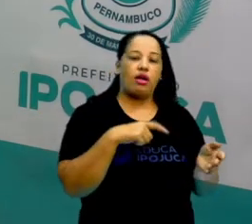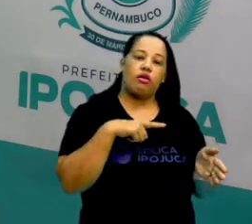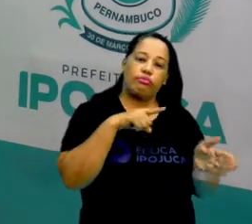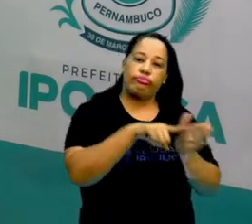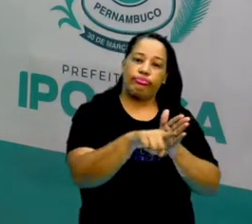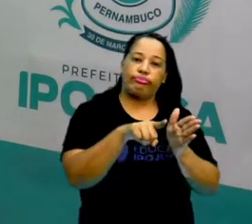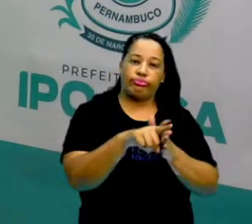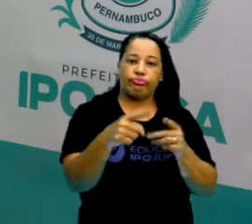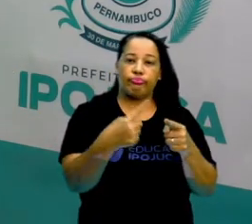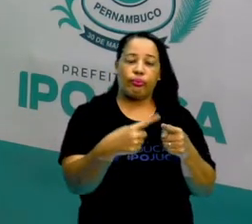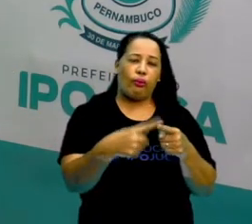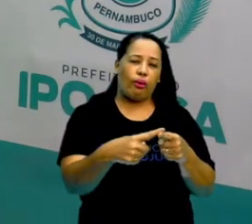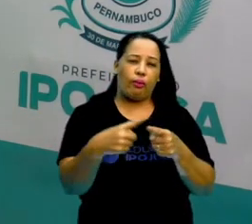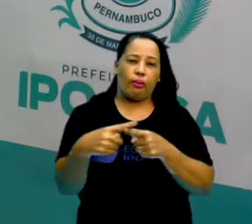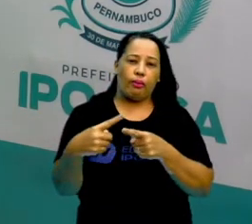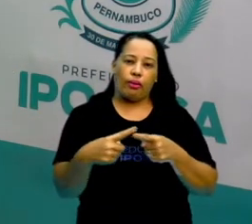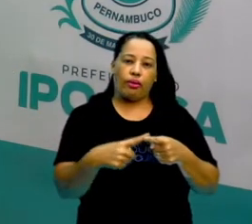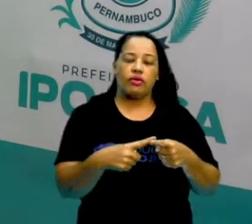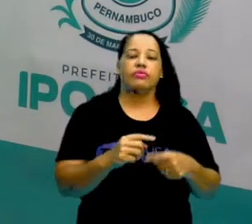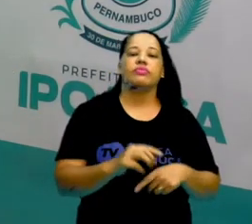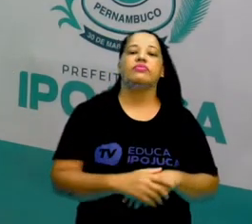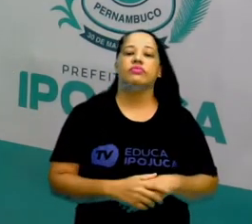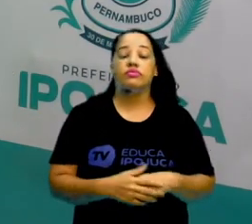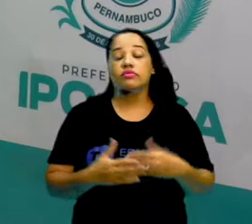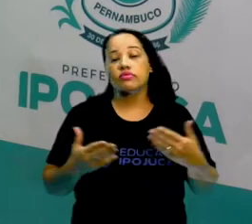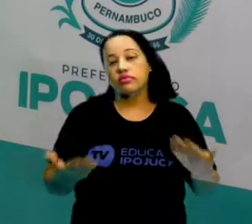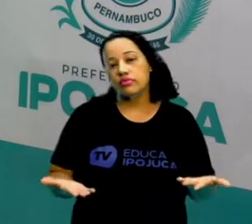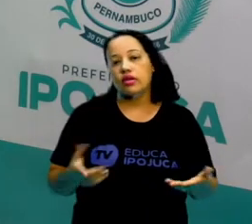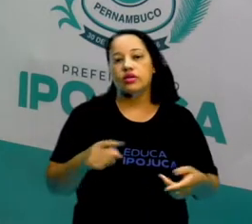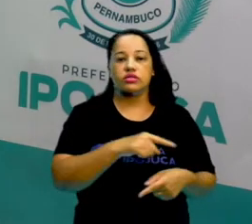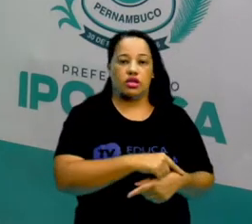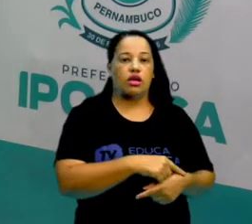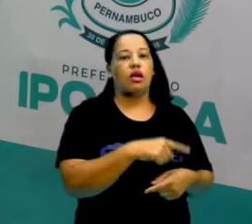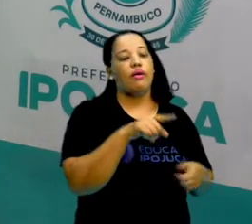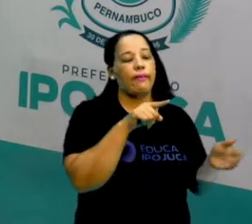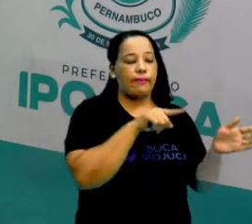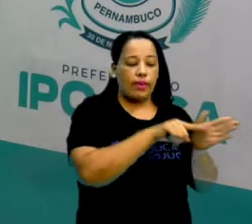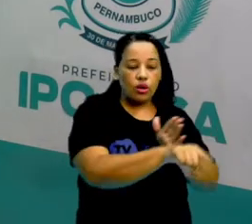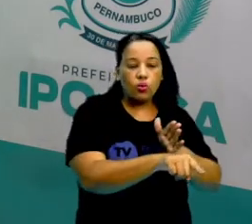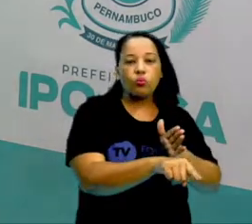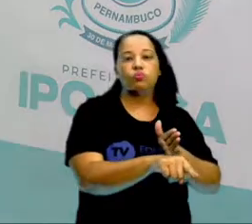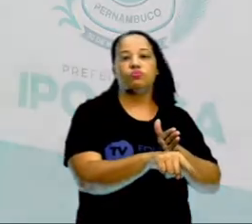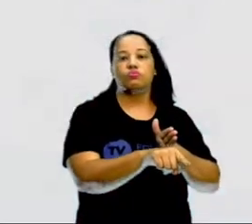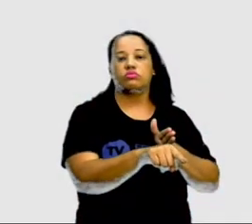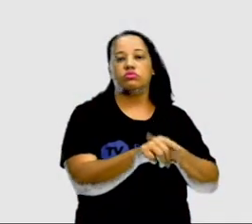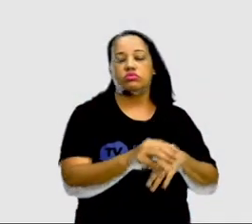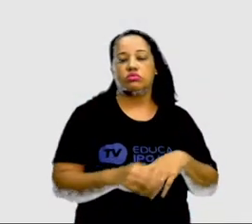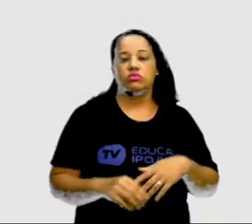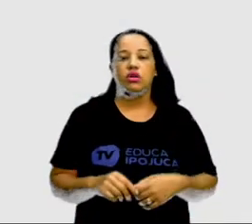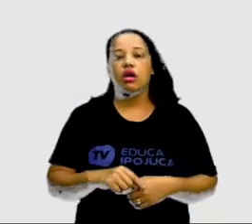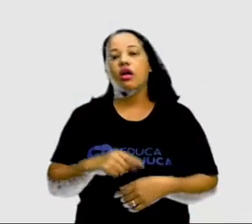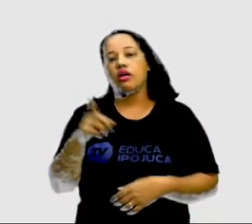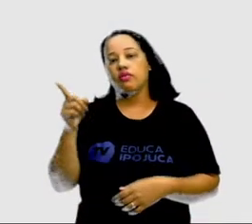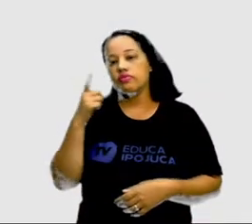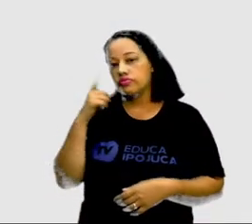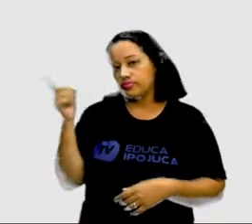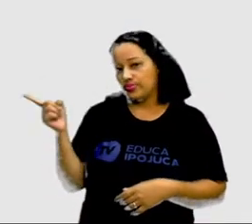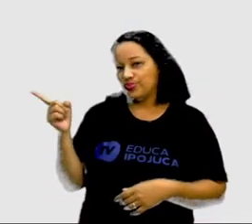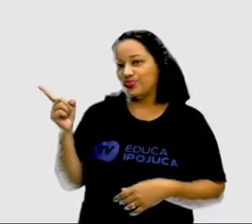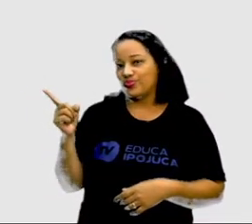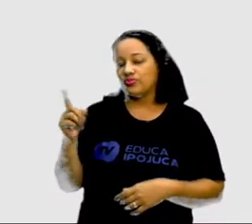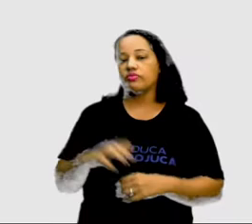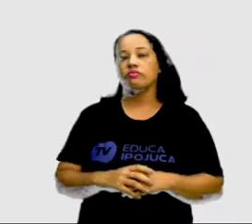aqui é o porquê separado, tá bom? Para fazer perguntas. Why do you say